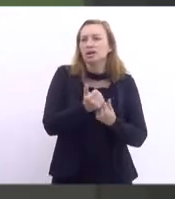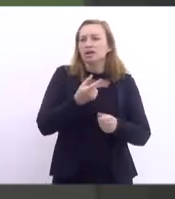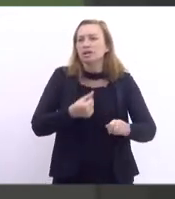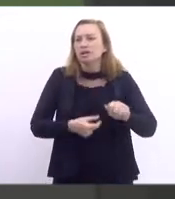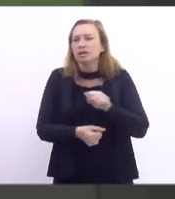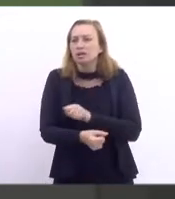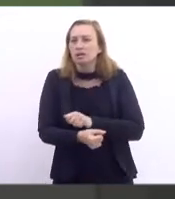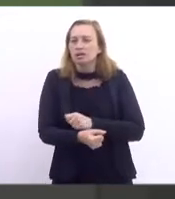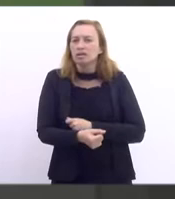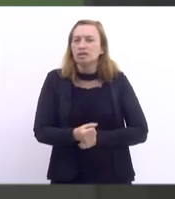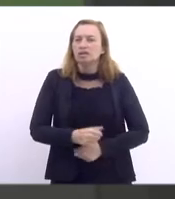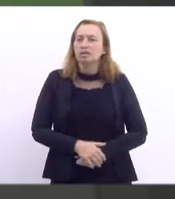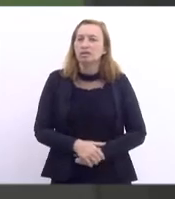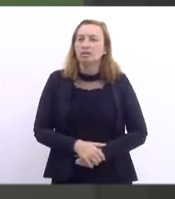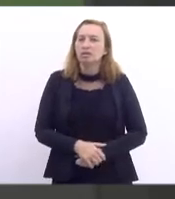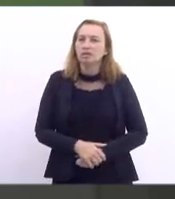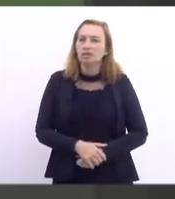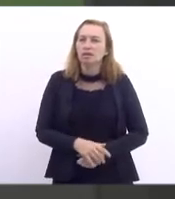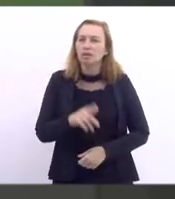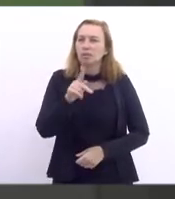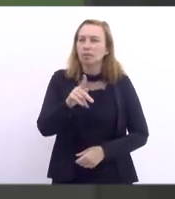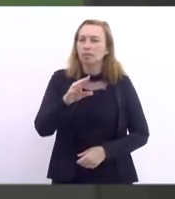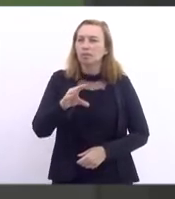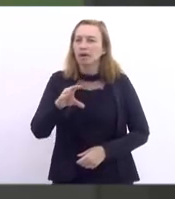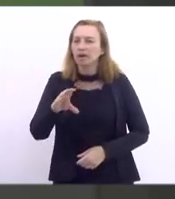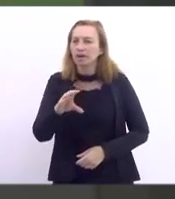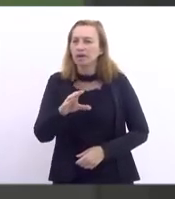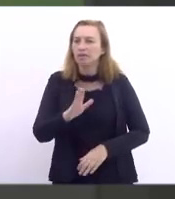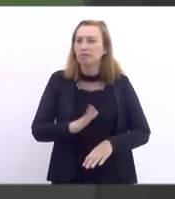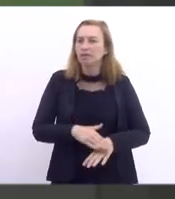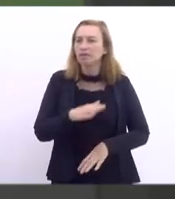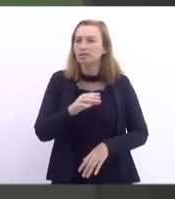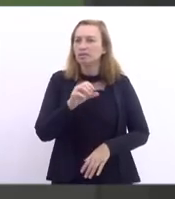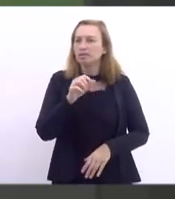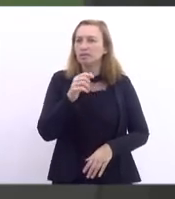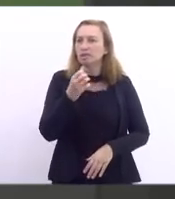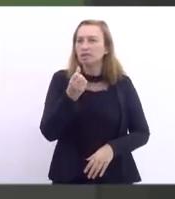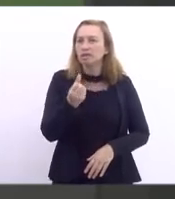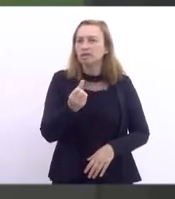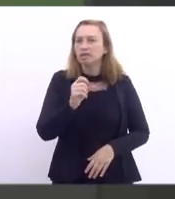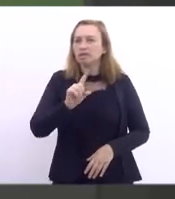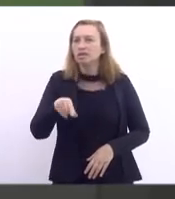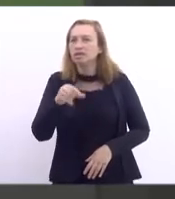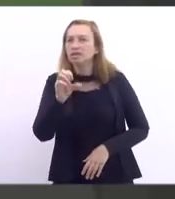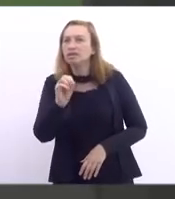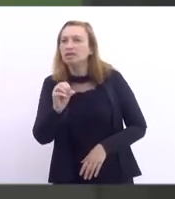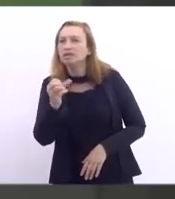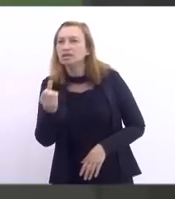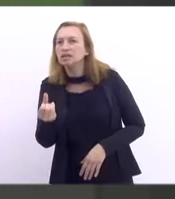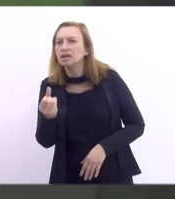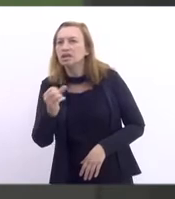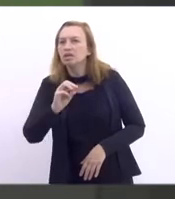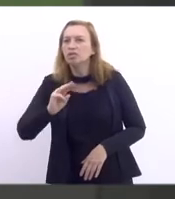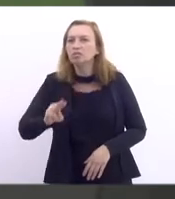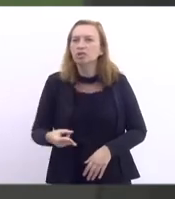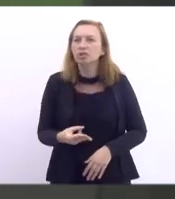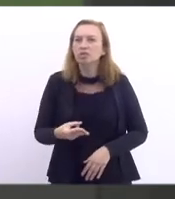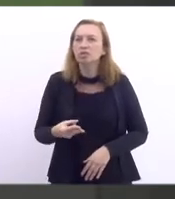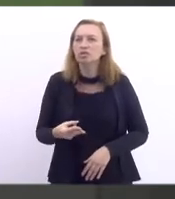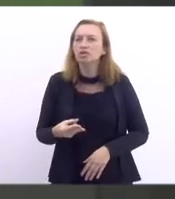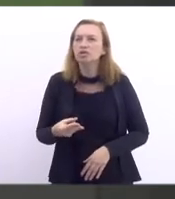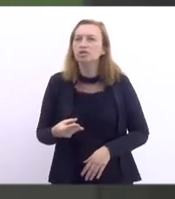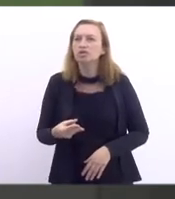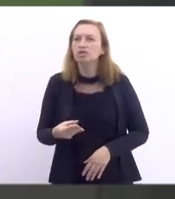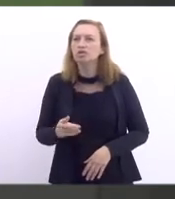da de contrapartida ao parque por mais ou menos 606 milhões né A Lei autorizativa do